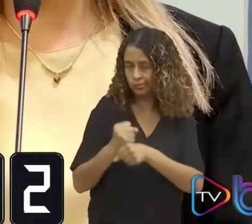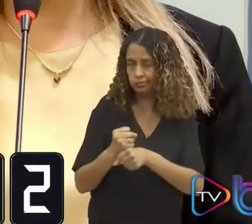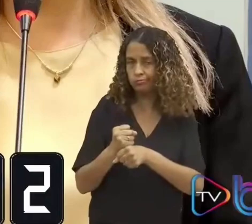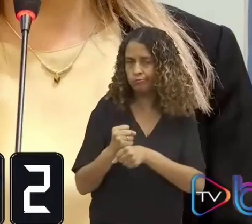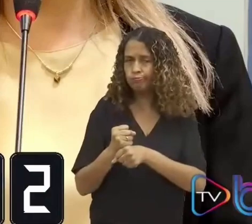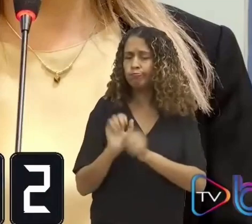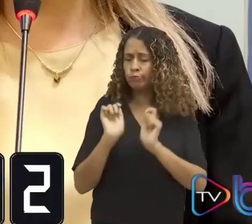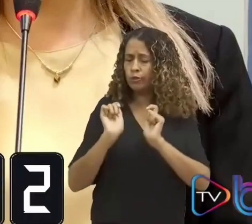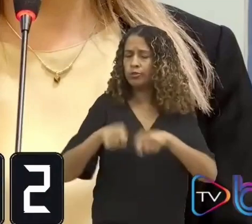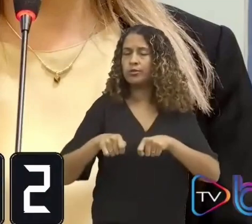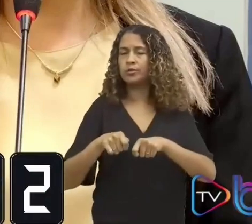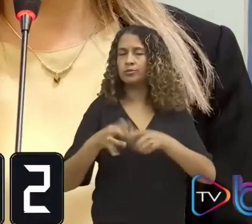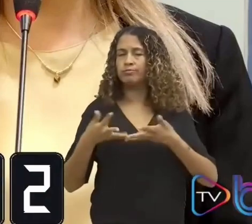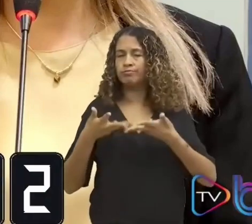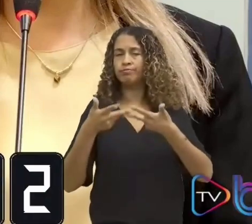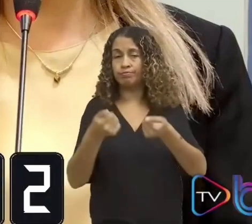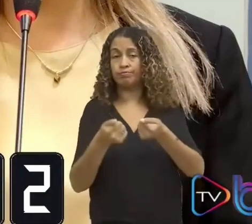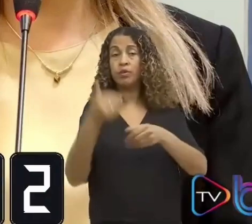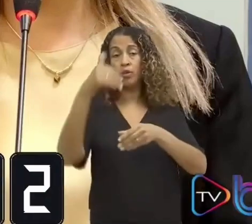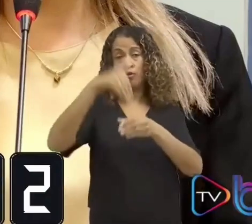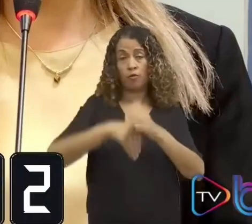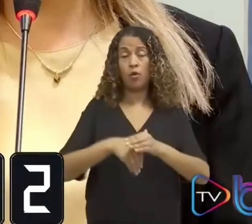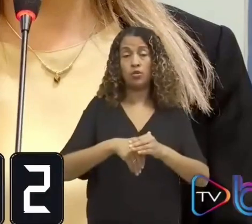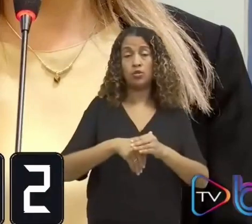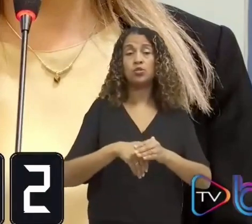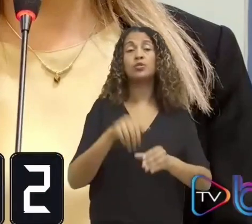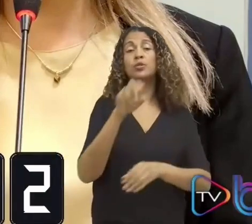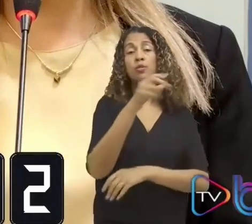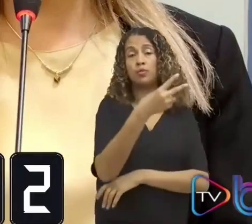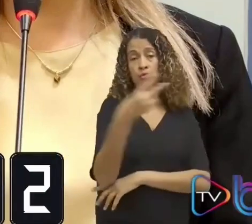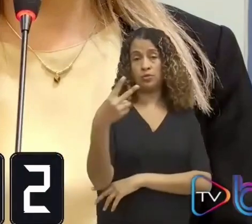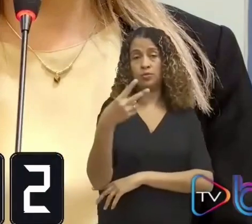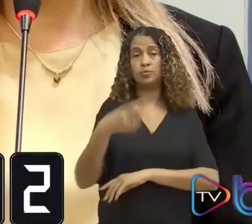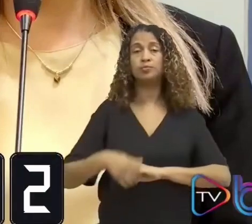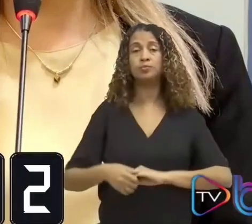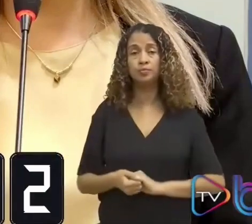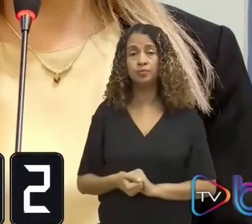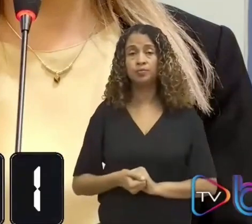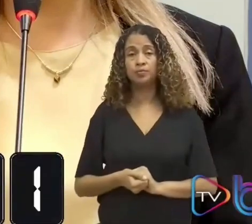digo, vote 22, vote Ramon Jacob e John Lennon.